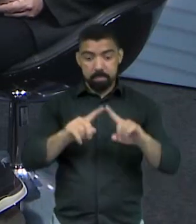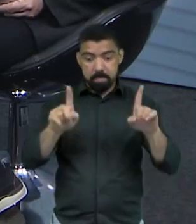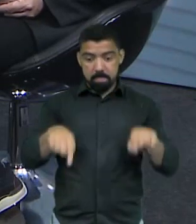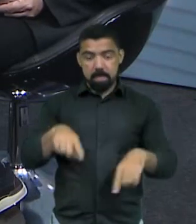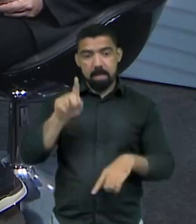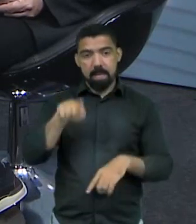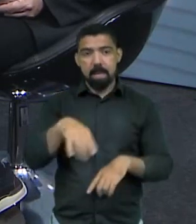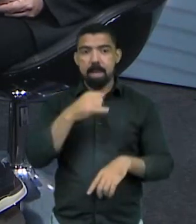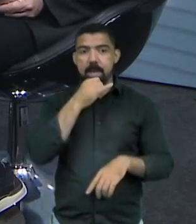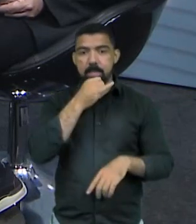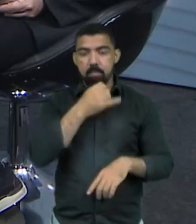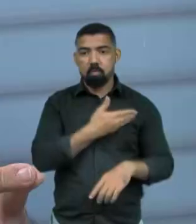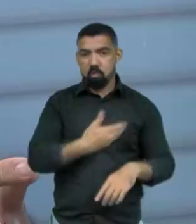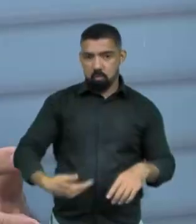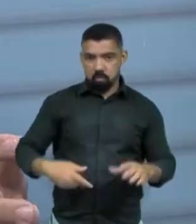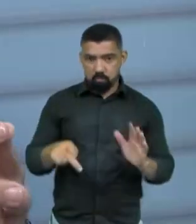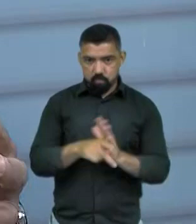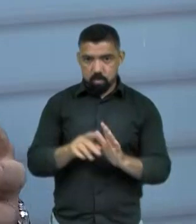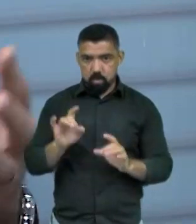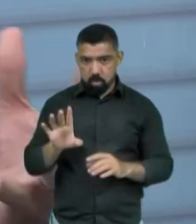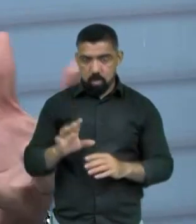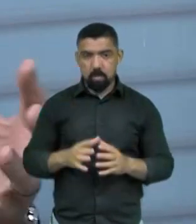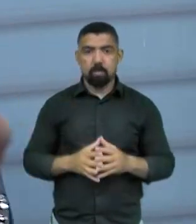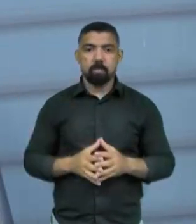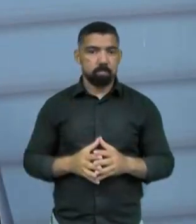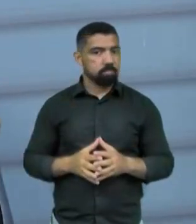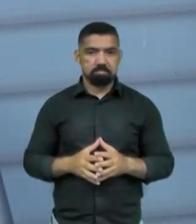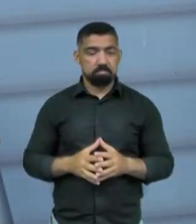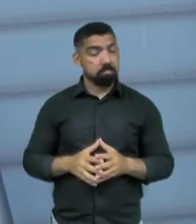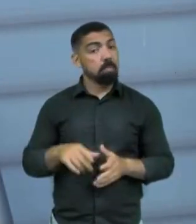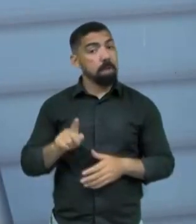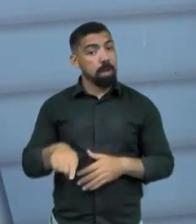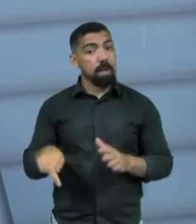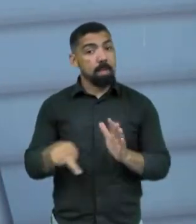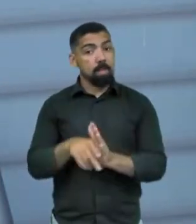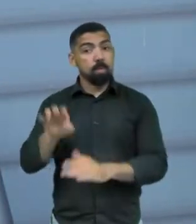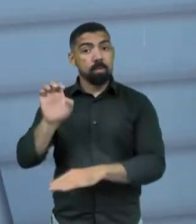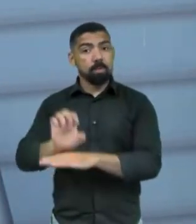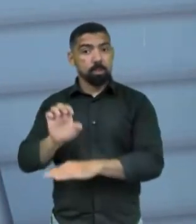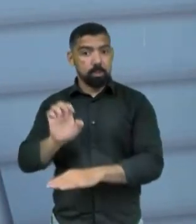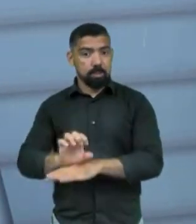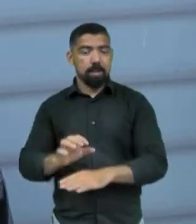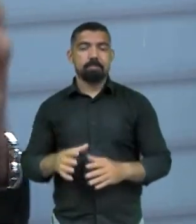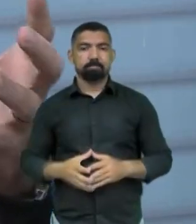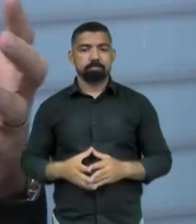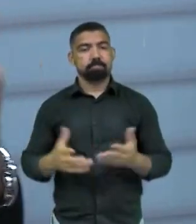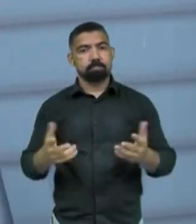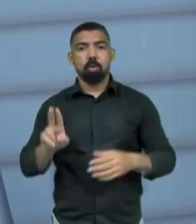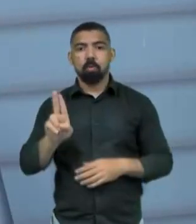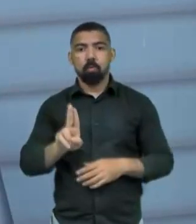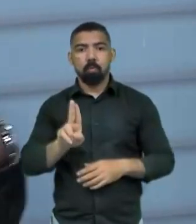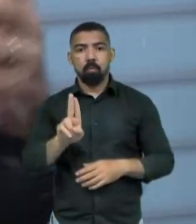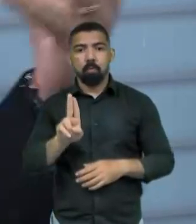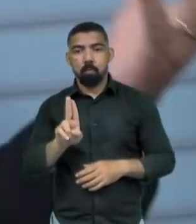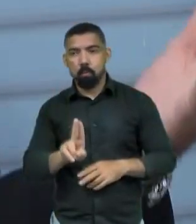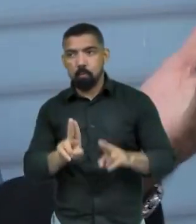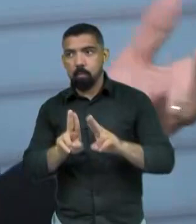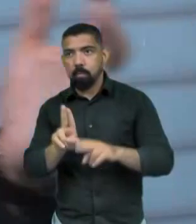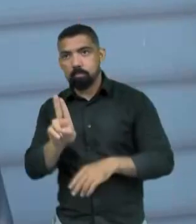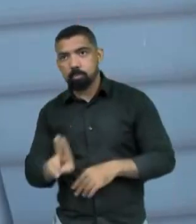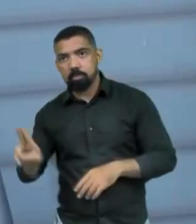só do governo, né? Ele é um plano do Estado. Então, por exemplo, ele envolve as universidades, as ações que estão sendo...